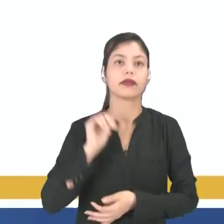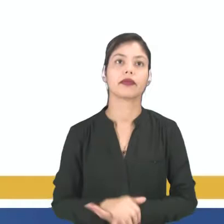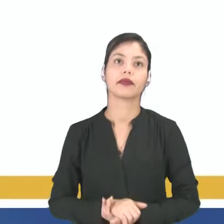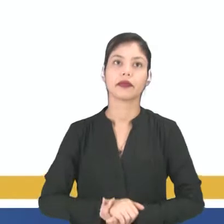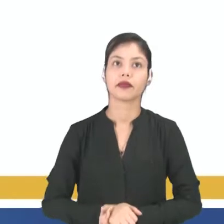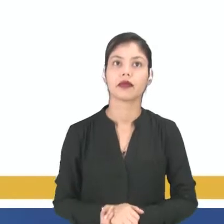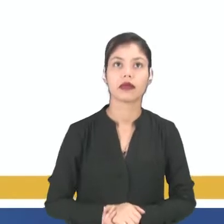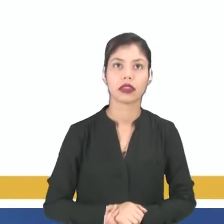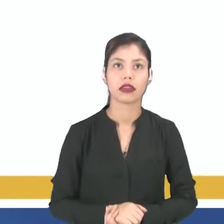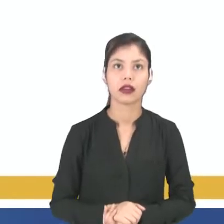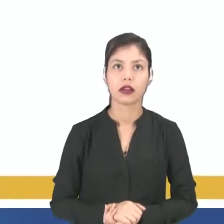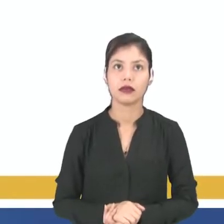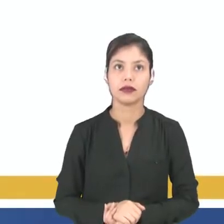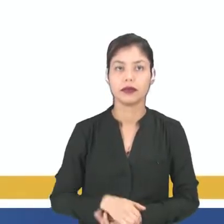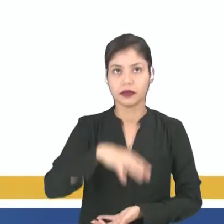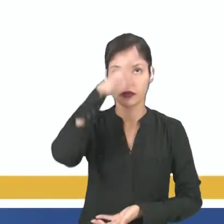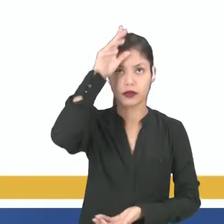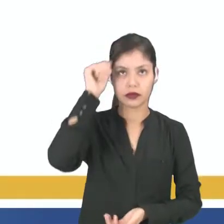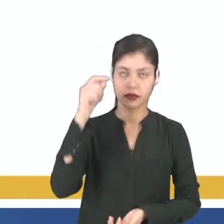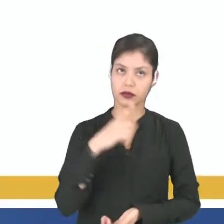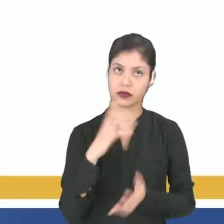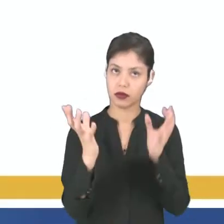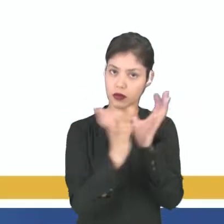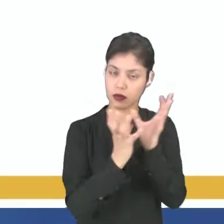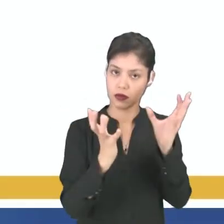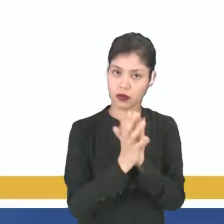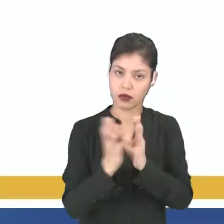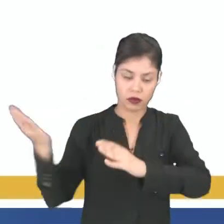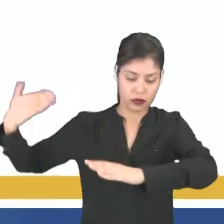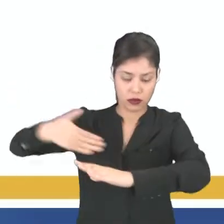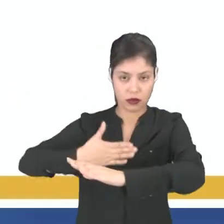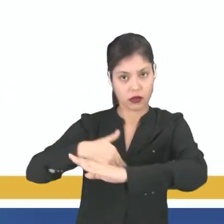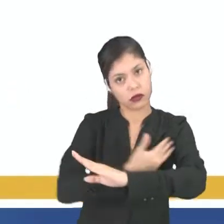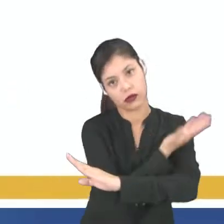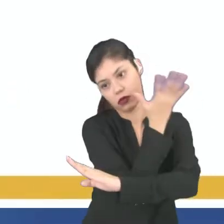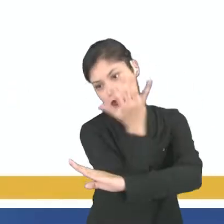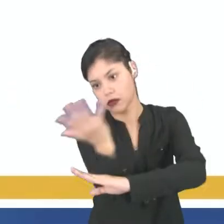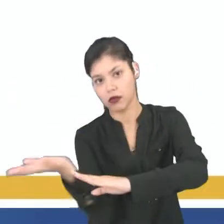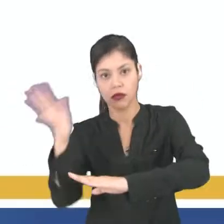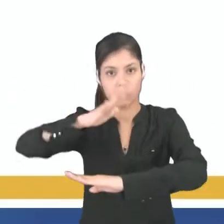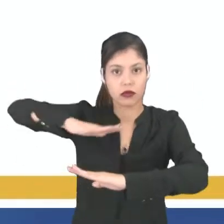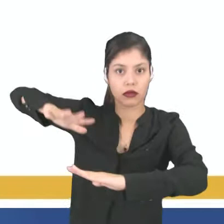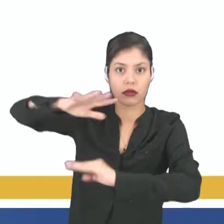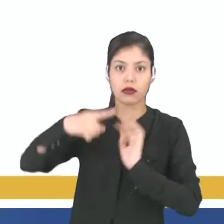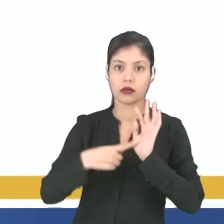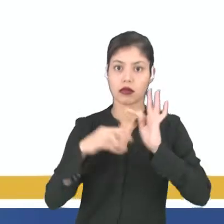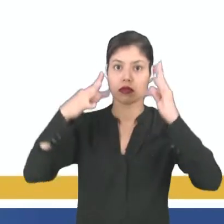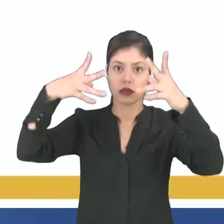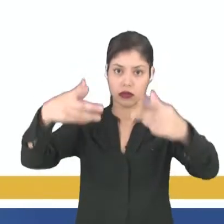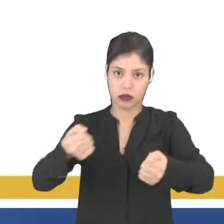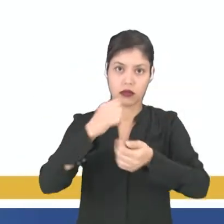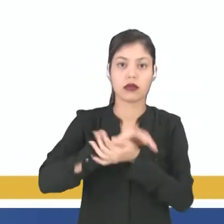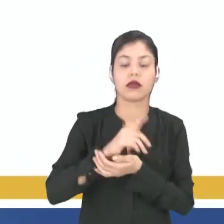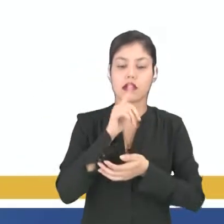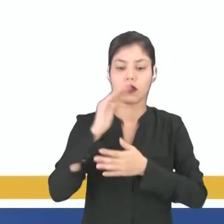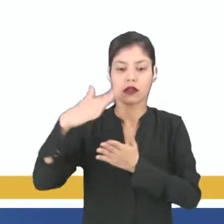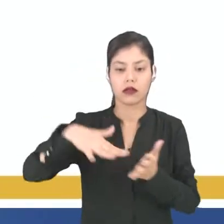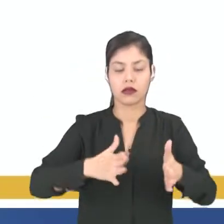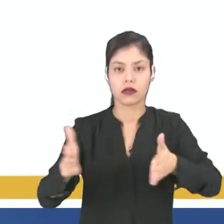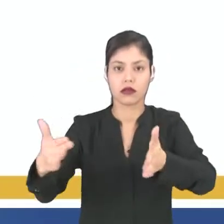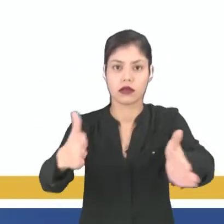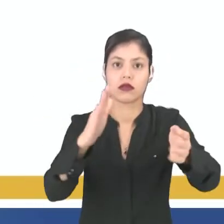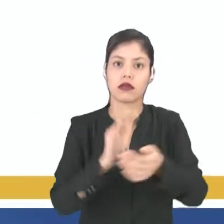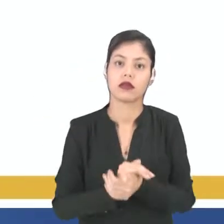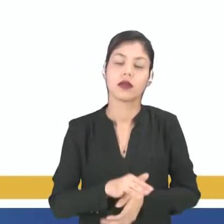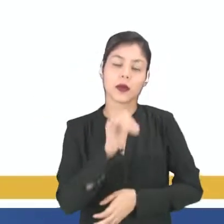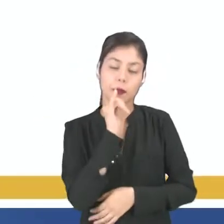Bem, a Amazônia compreende um conjunto de ecossistemas que envolve a bacia hidrográfica do rio Amazonas, bem como a